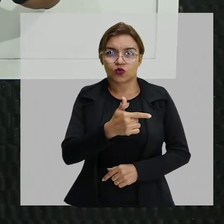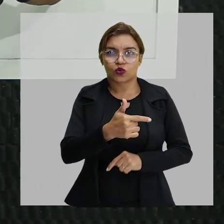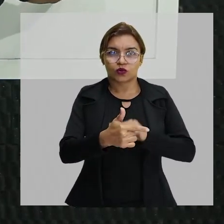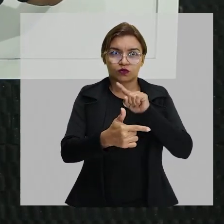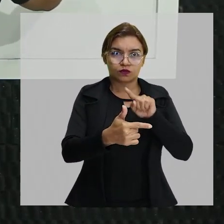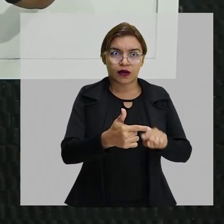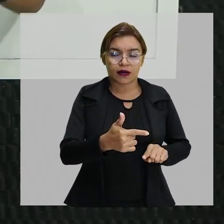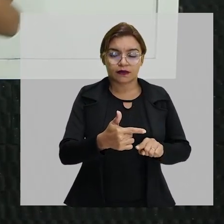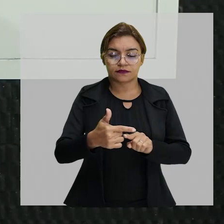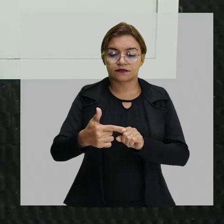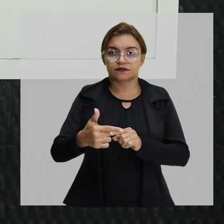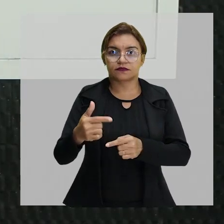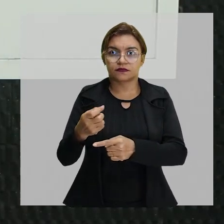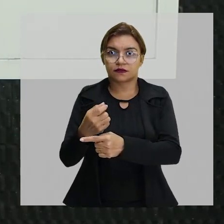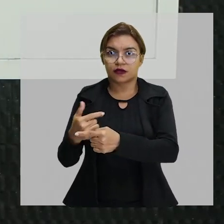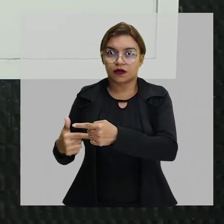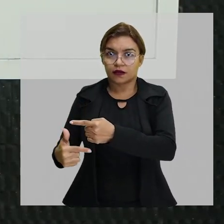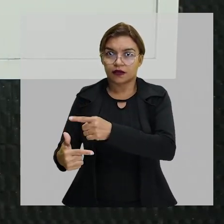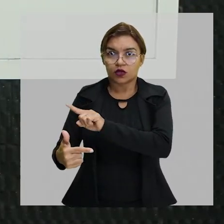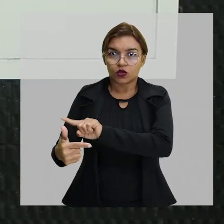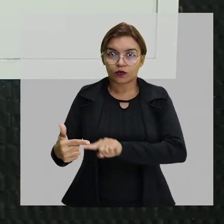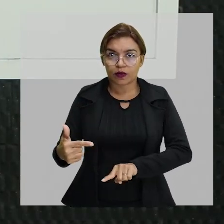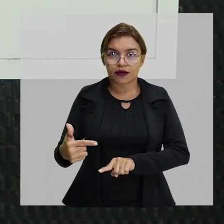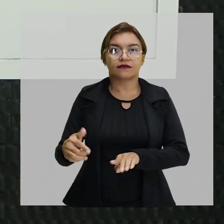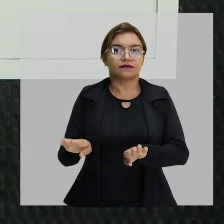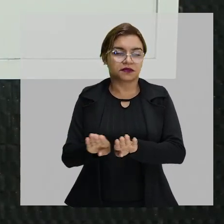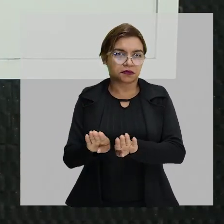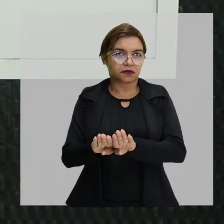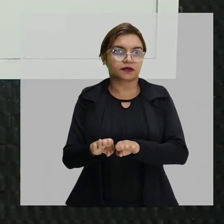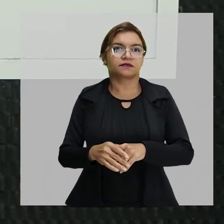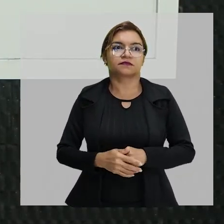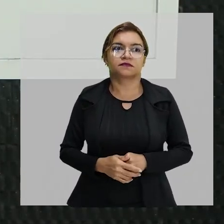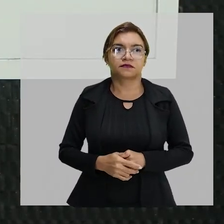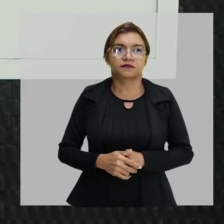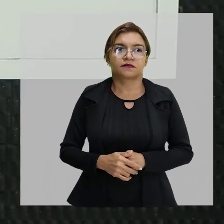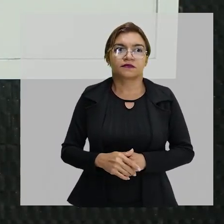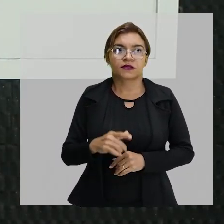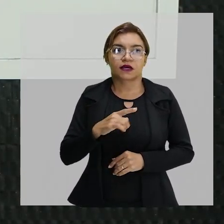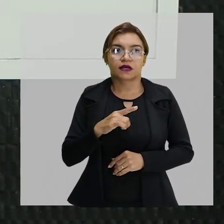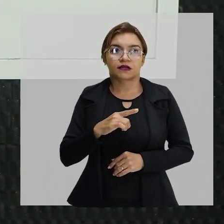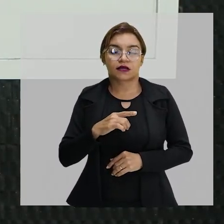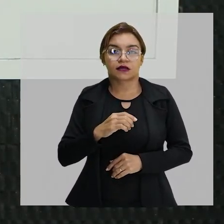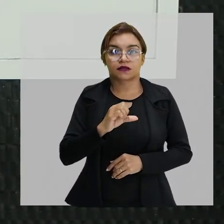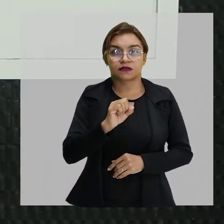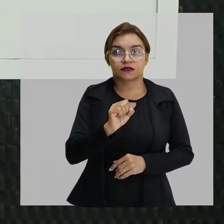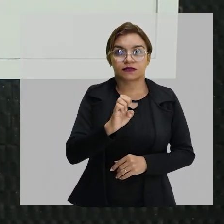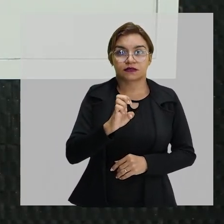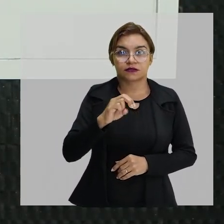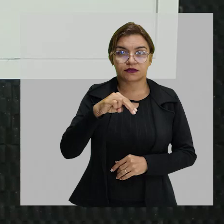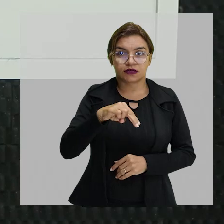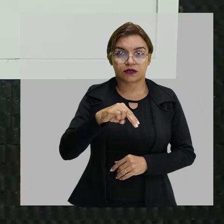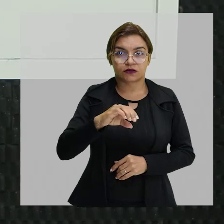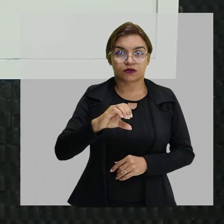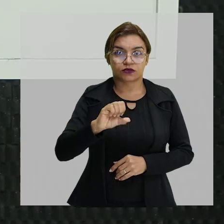com esse 2 aqui. Tá? Então, nós temos que o seno de 80 graus